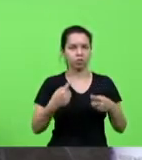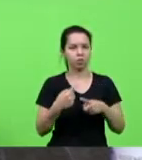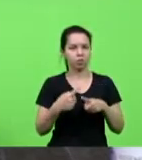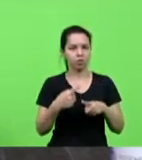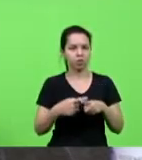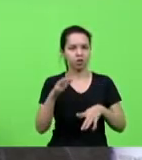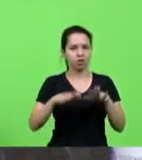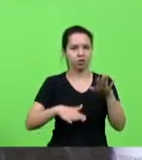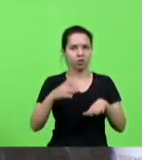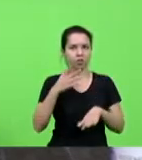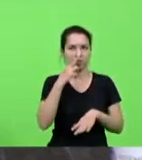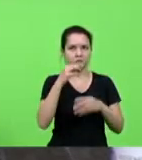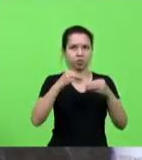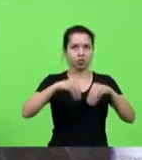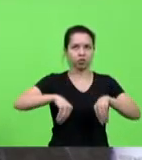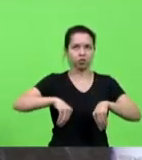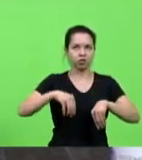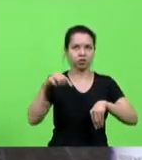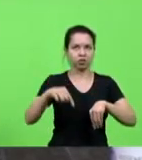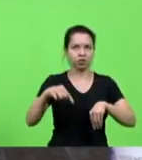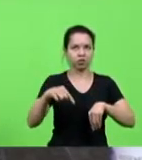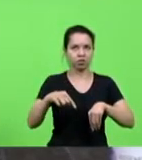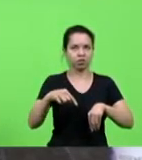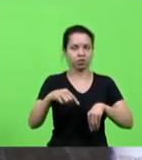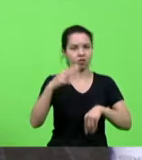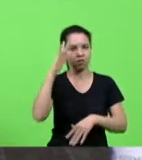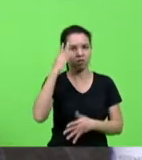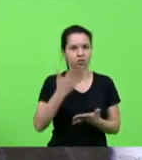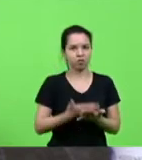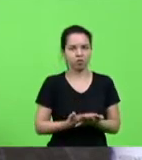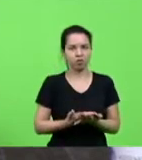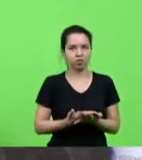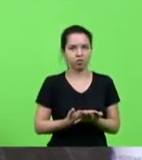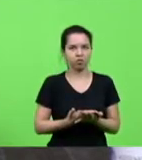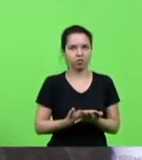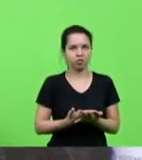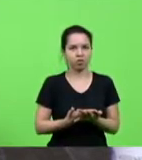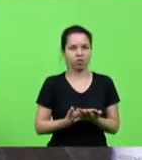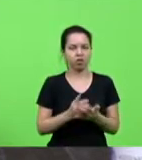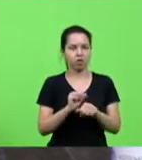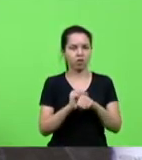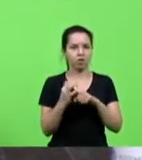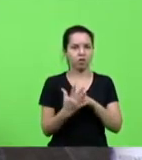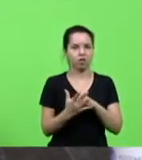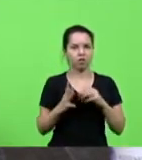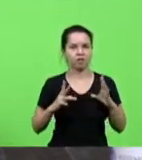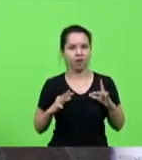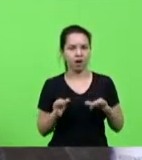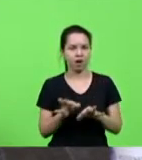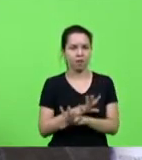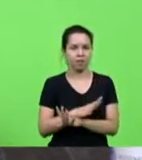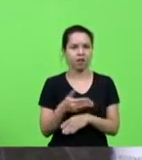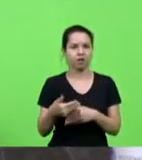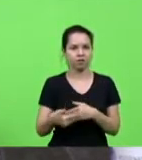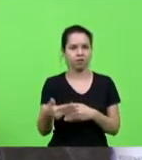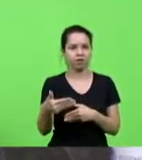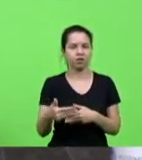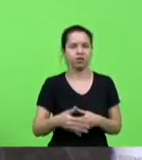sente prejudicado com isso aqui, sabe? Eu acredito que o corona férias já está acabando, já assim, né? E a gente tem que